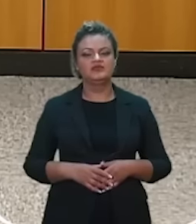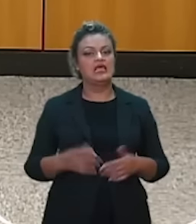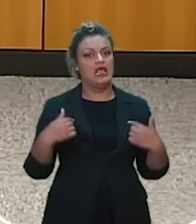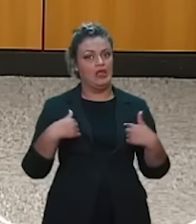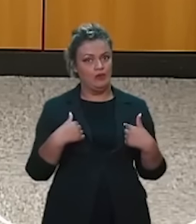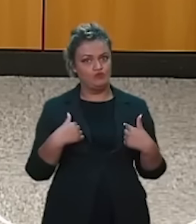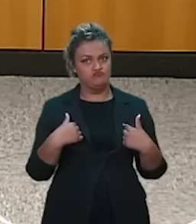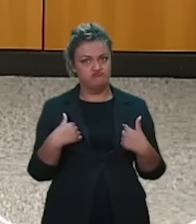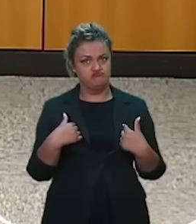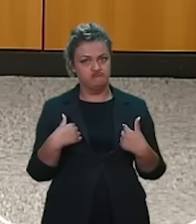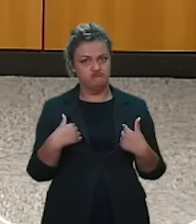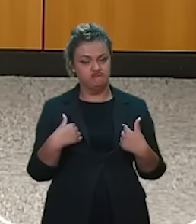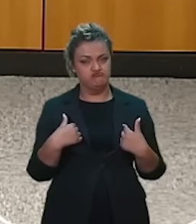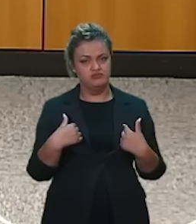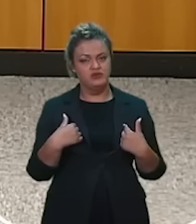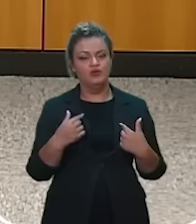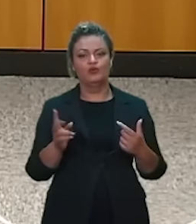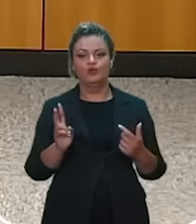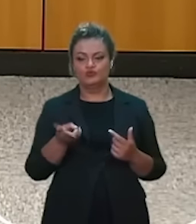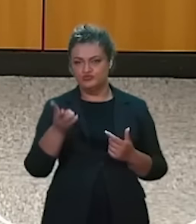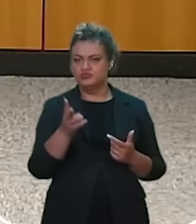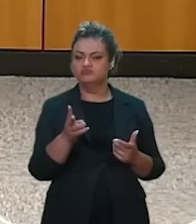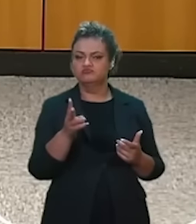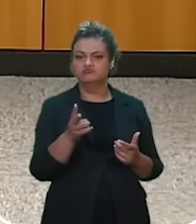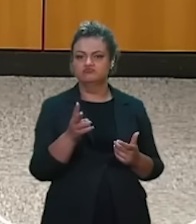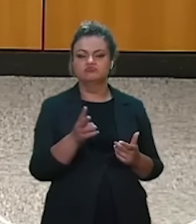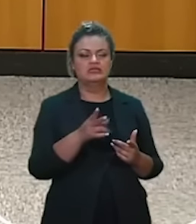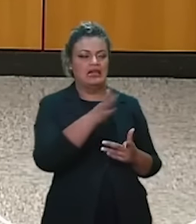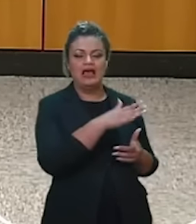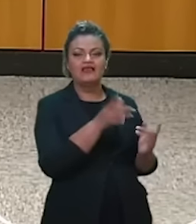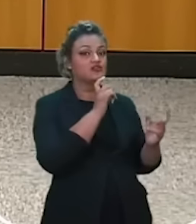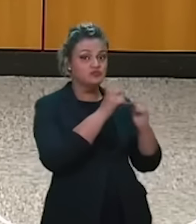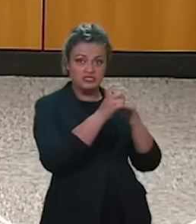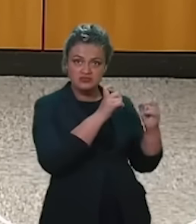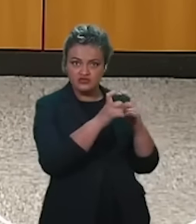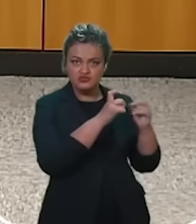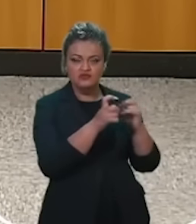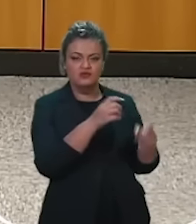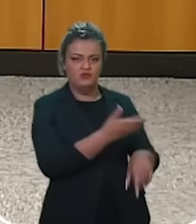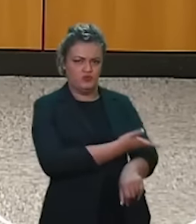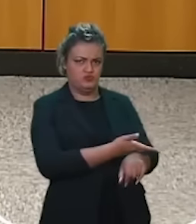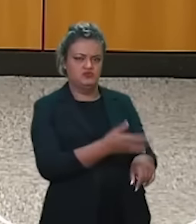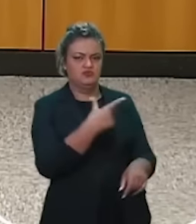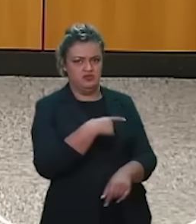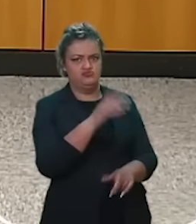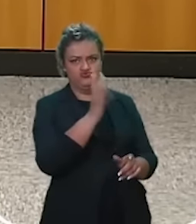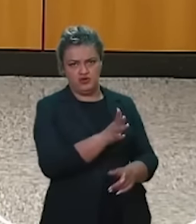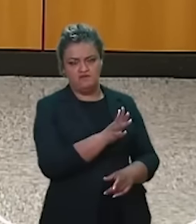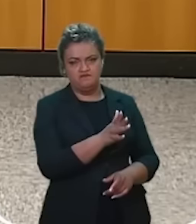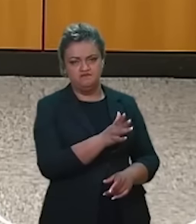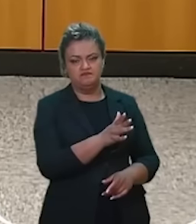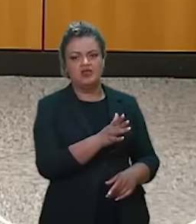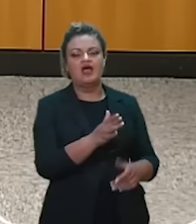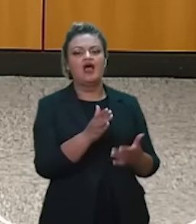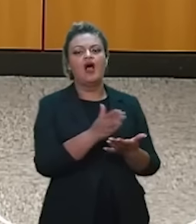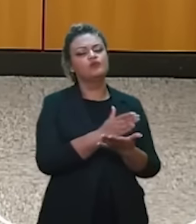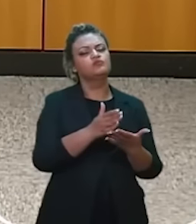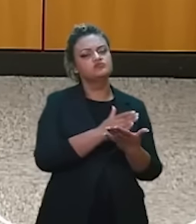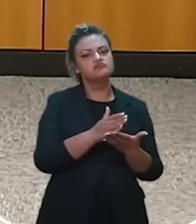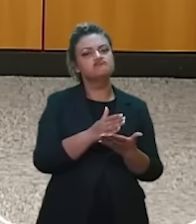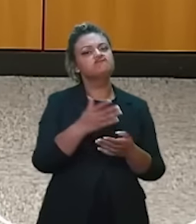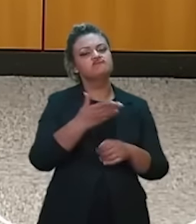apenas eh manter o funcionamento administrativo Como tem sido feito H alguns atos